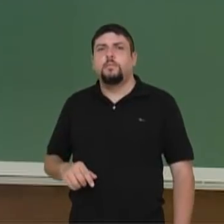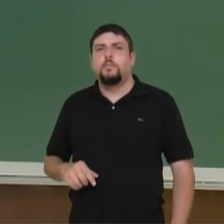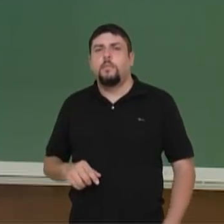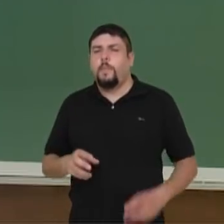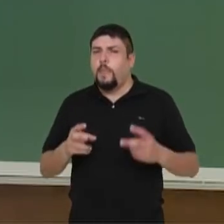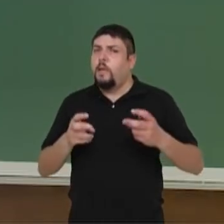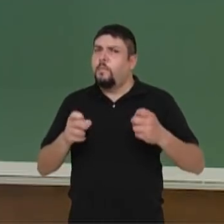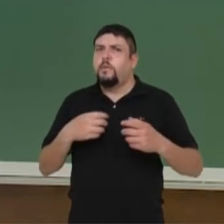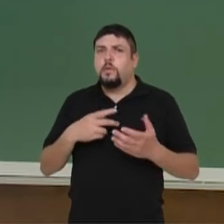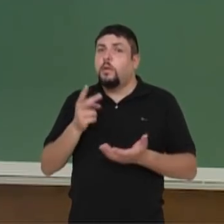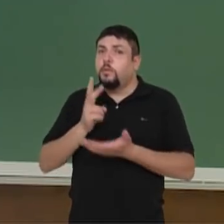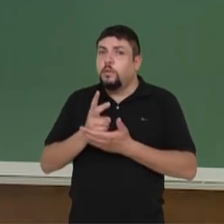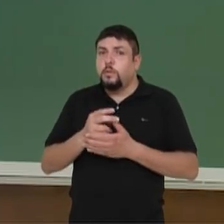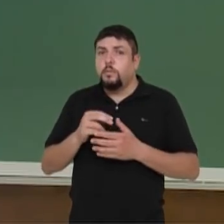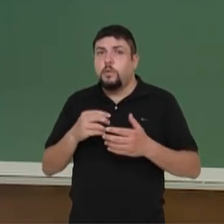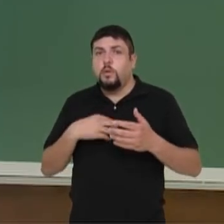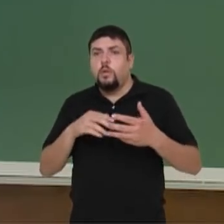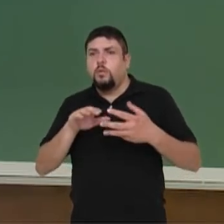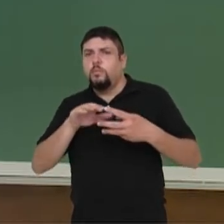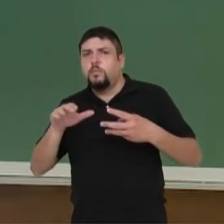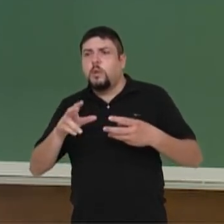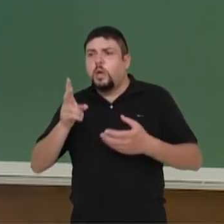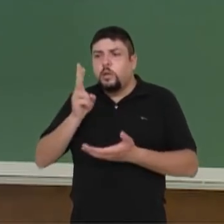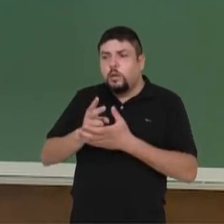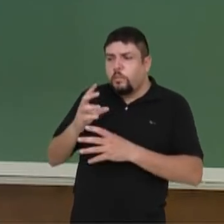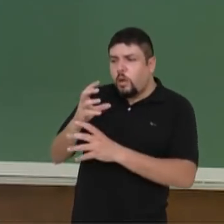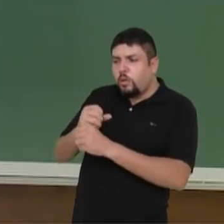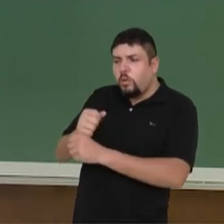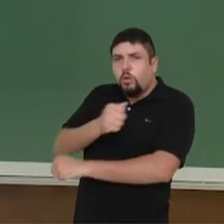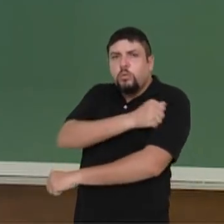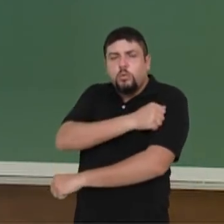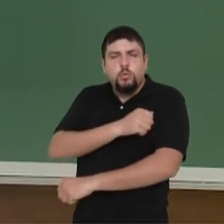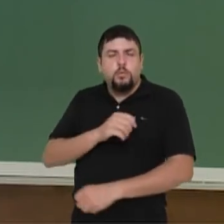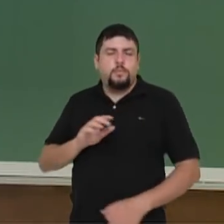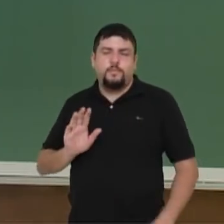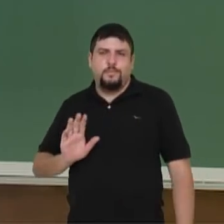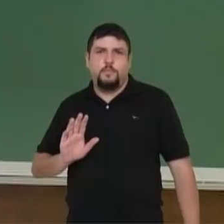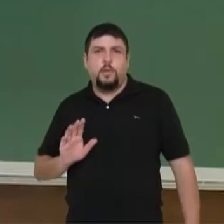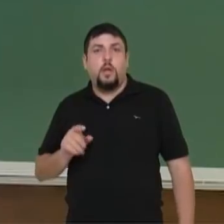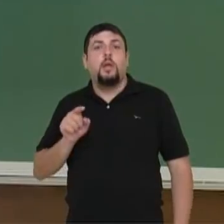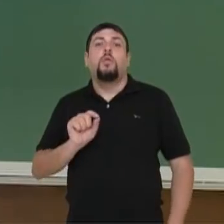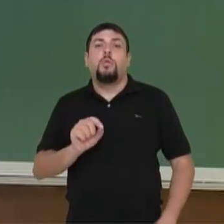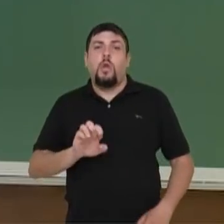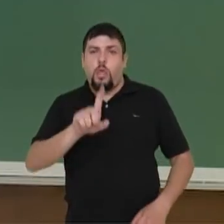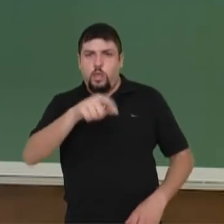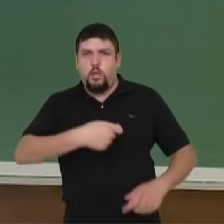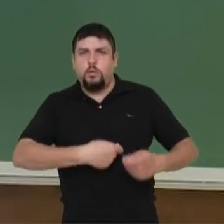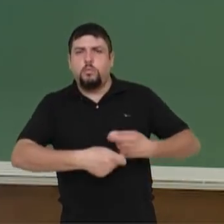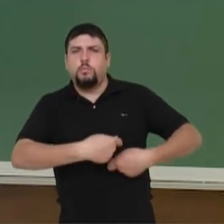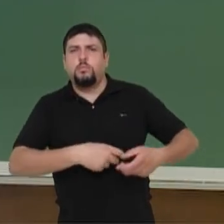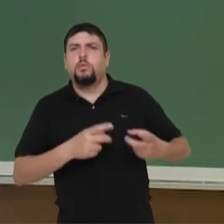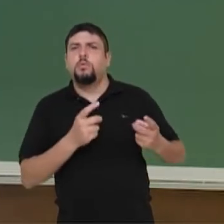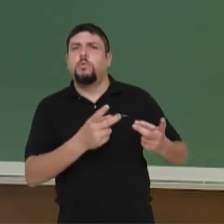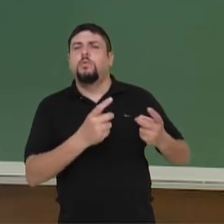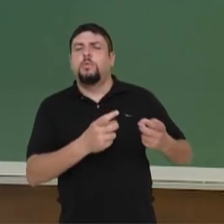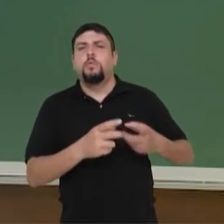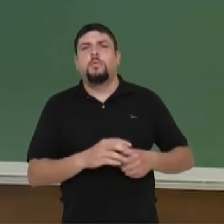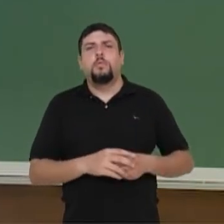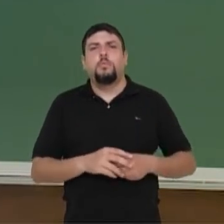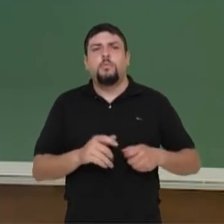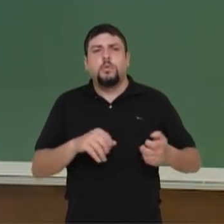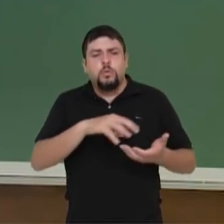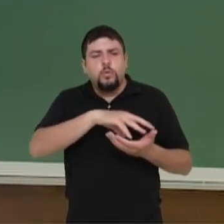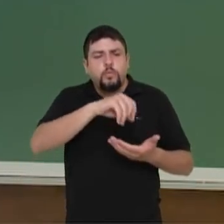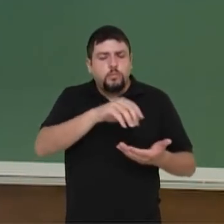nem sempre a média está vinculada com nota de aluno. Né? Esse é um caso de uma venda de comércio. Né? Você pode comprar coxinha por aí e encontrar essa informação